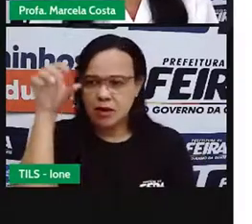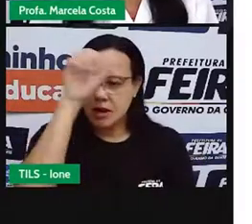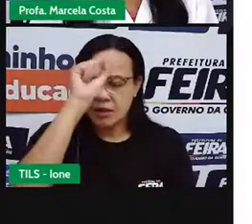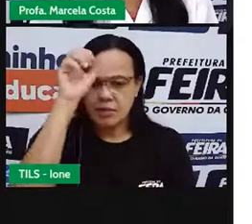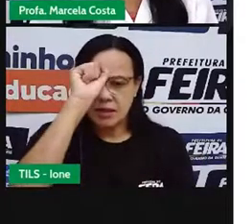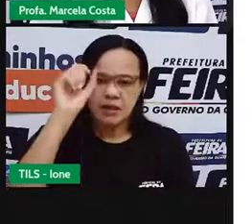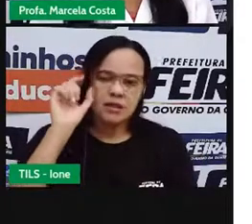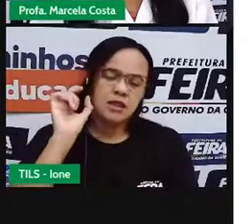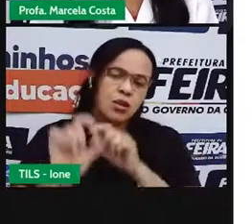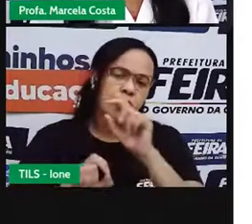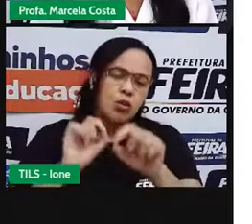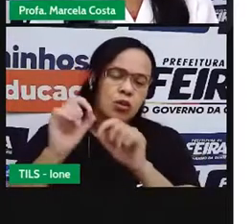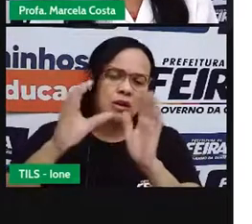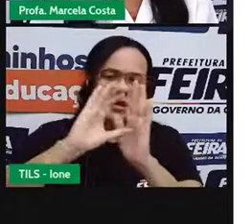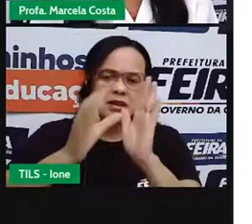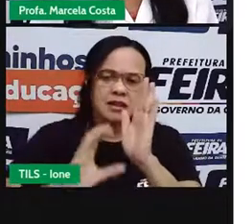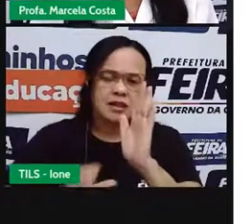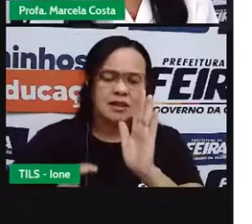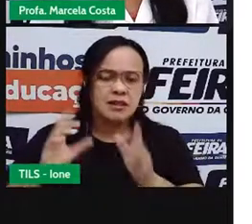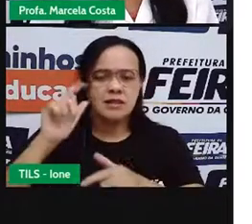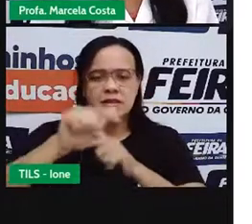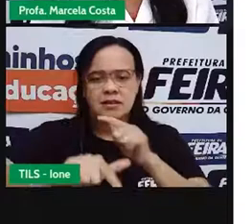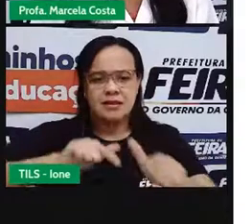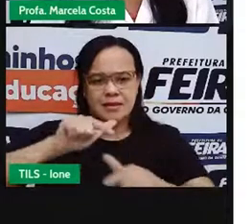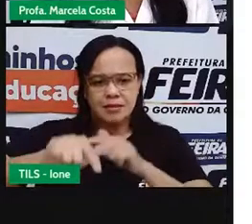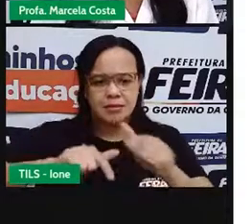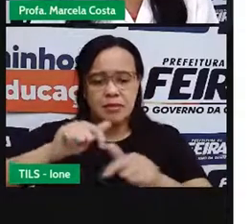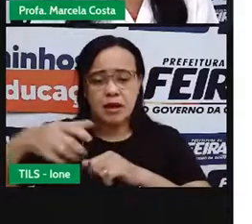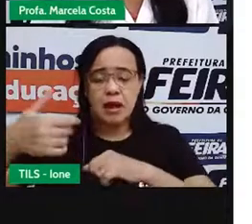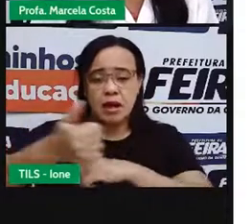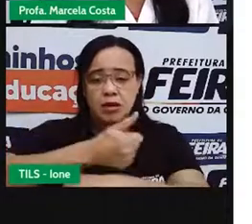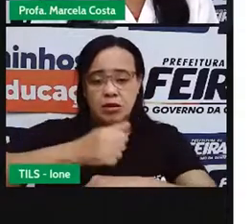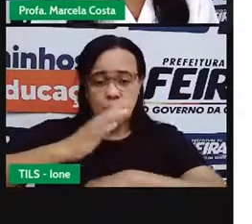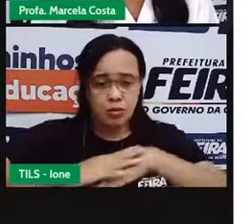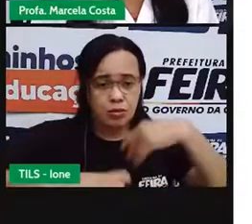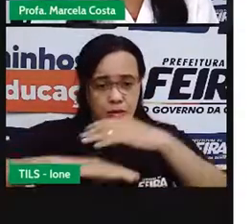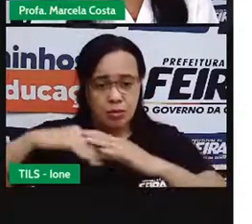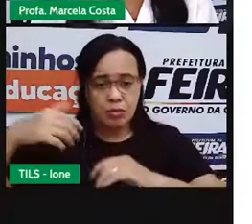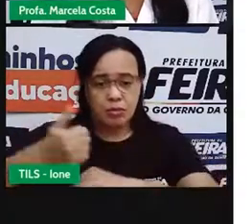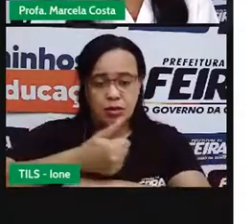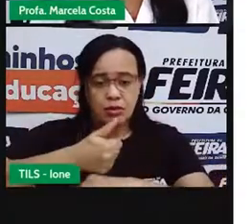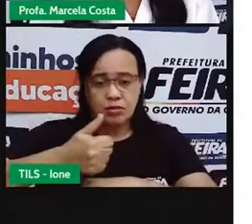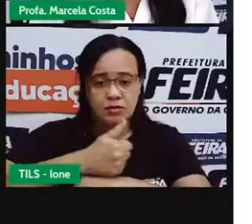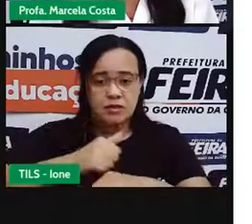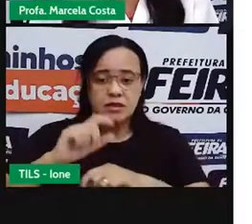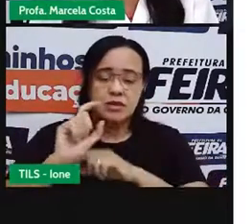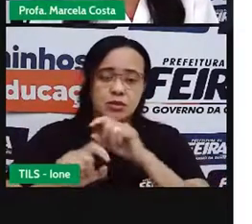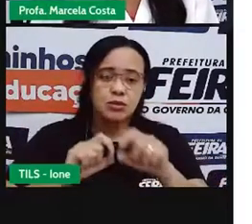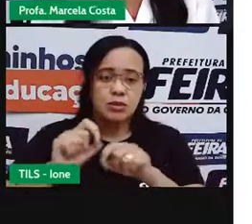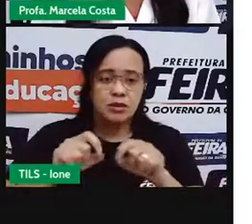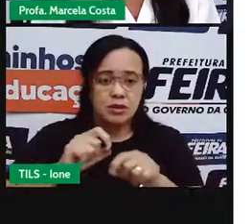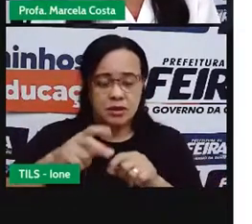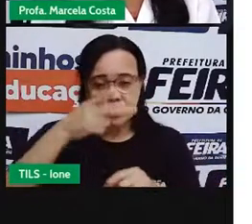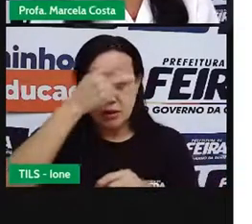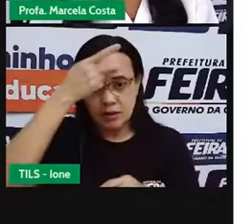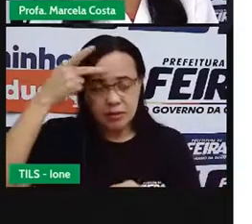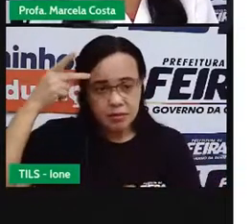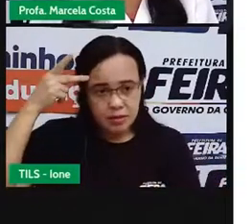as características de trabalhos, de profissões, de pessoas da sua comunidade, vendo essas